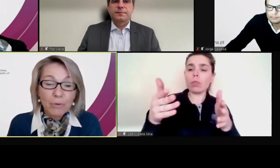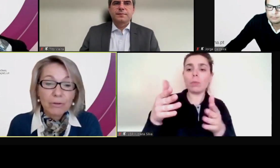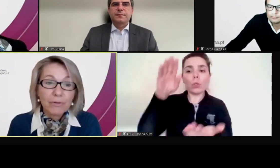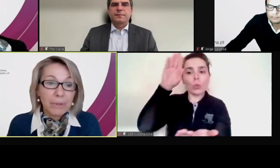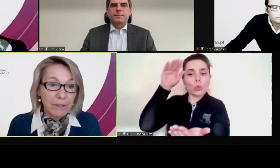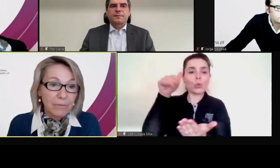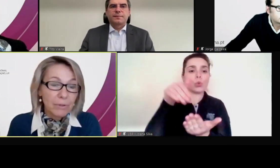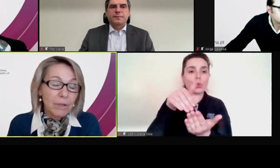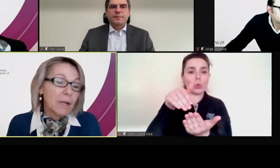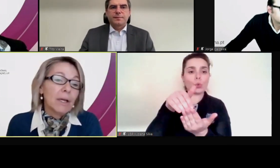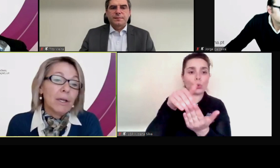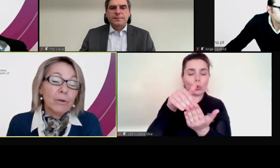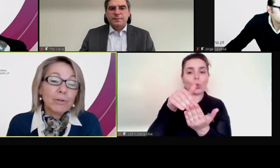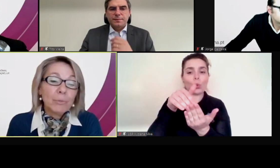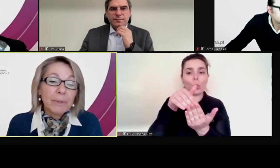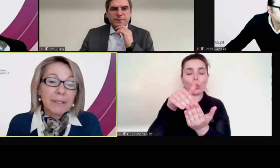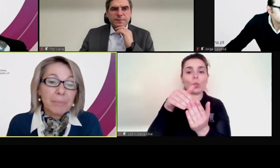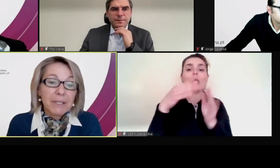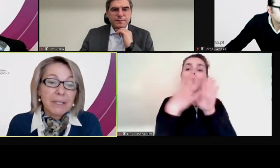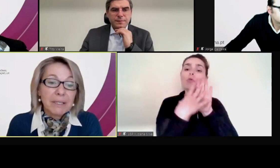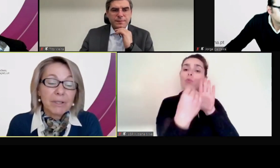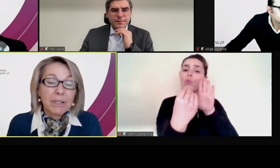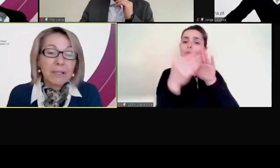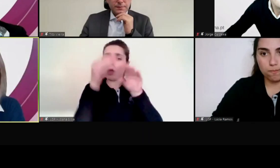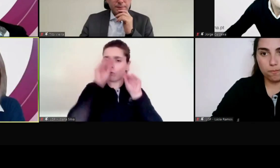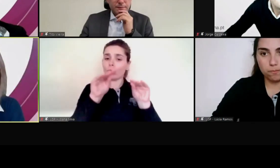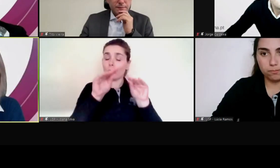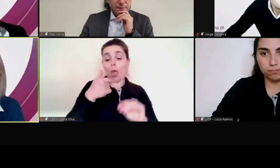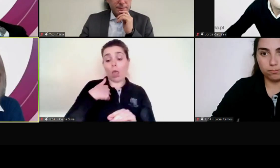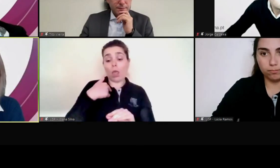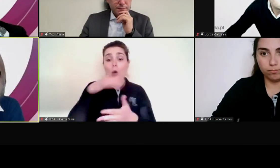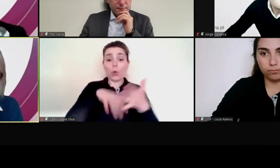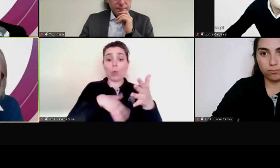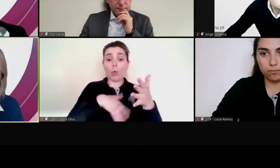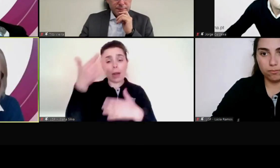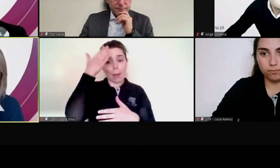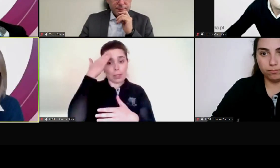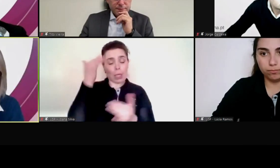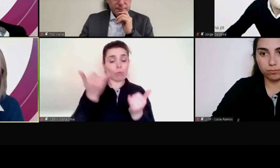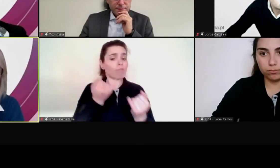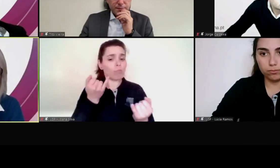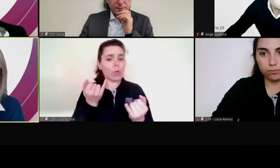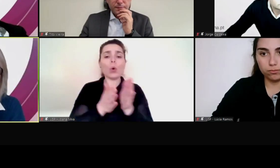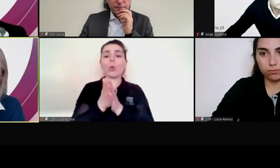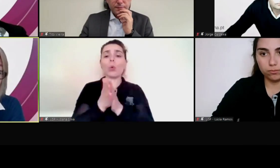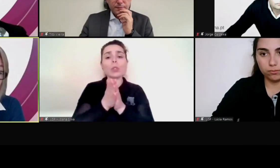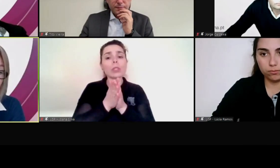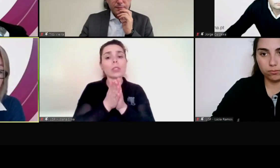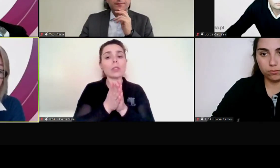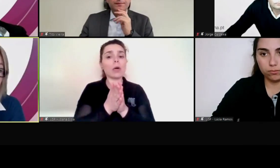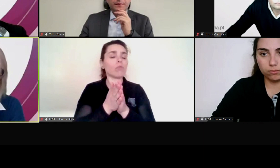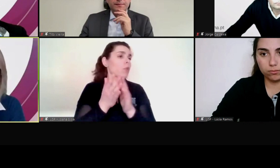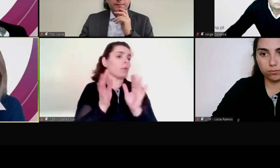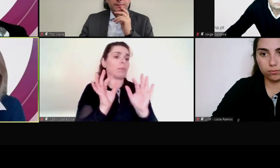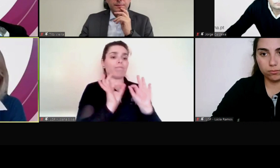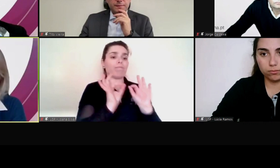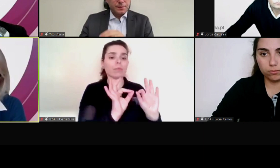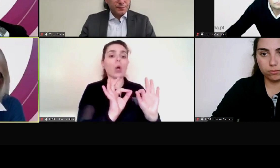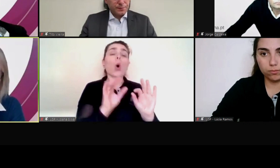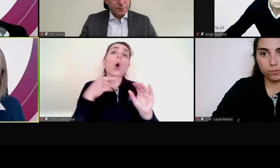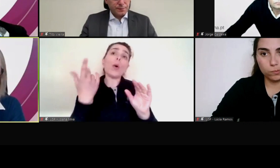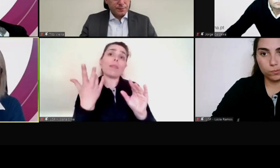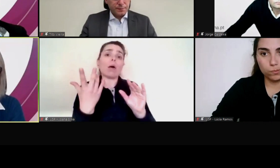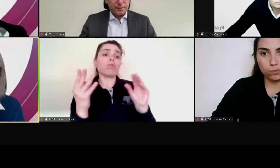dos modelos formativos, e hoje no plano de capacitação digital temos duas soluções que usamos tanto de forma pura quanto de forma